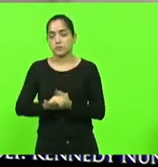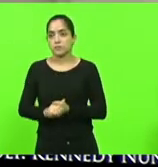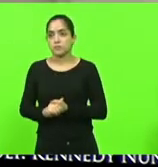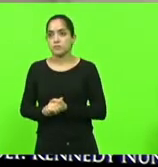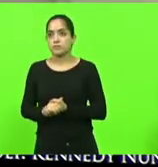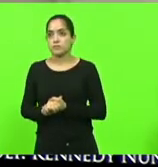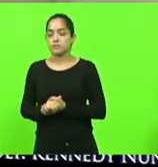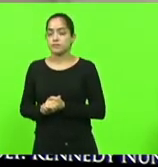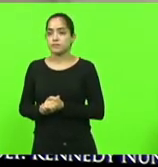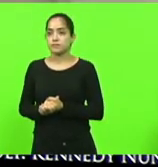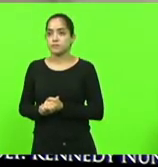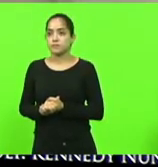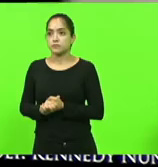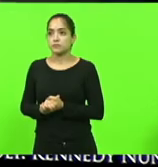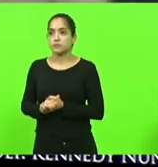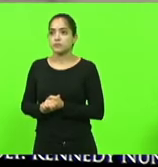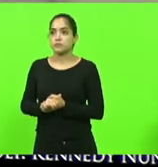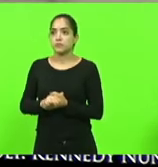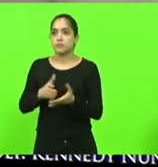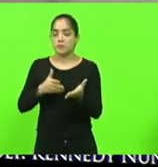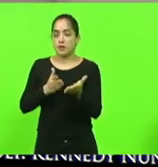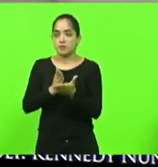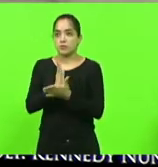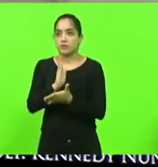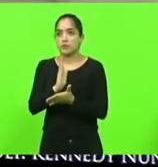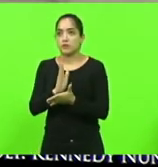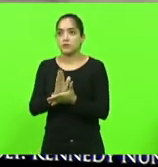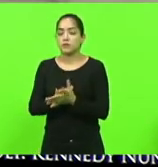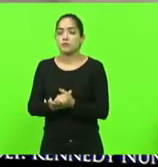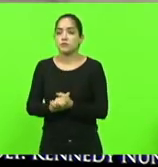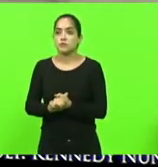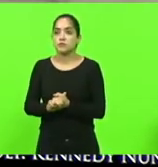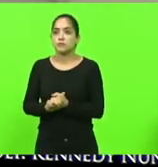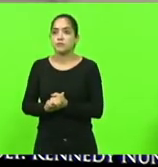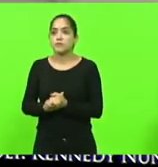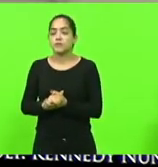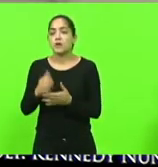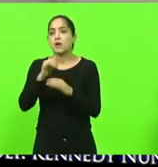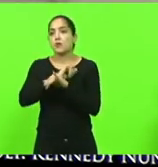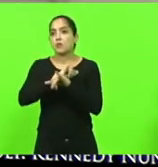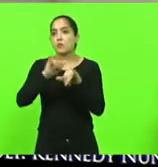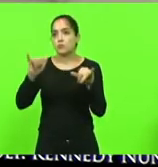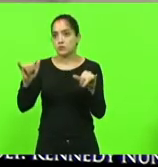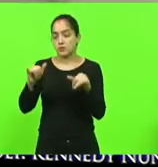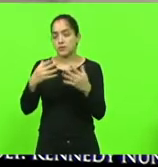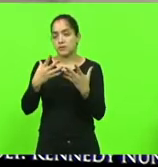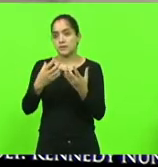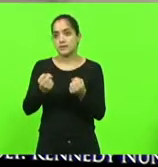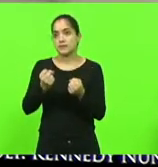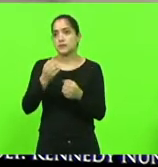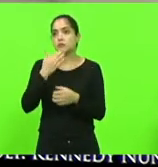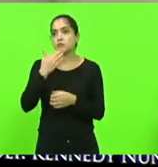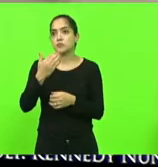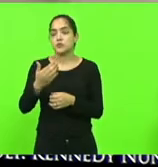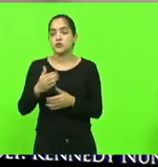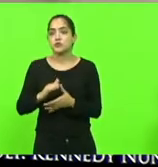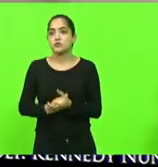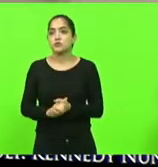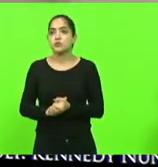aprovam, permaneçam como se encontra. Aprovado por unanimidade. Esta presidência comunica que defere os seguintes requerimentos.